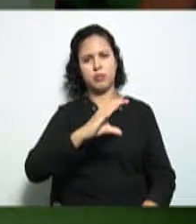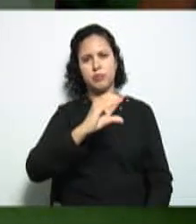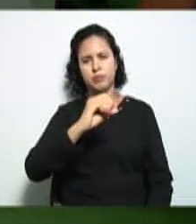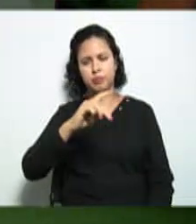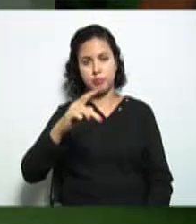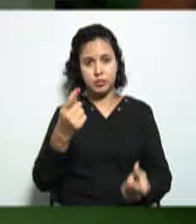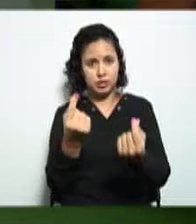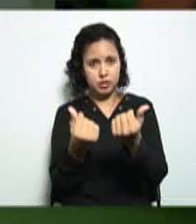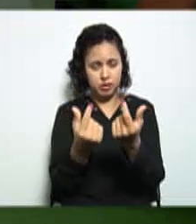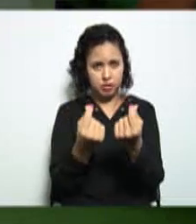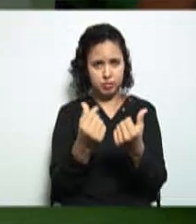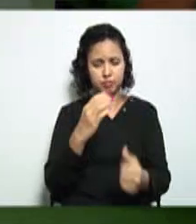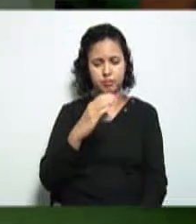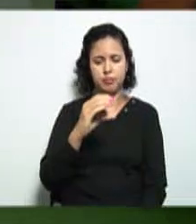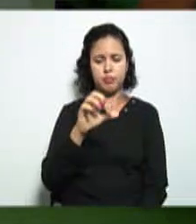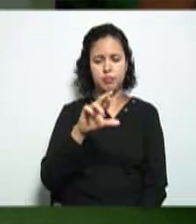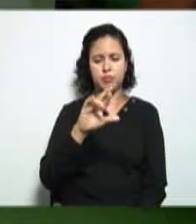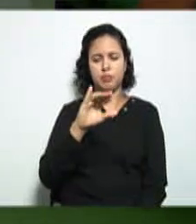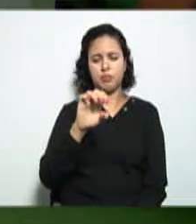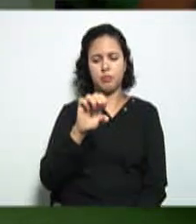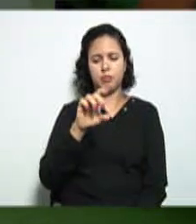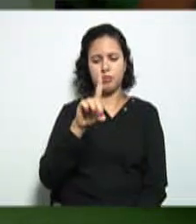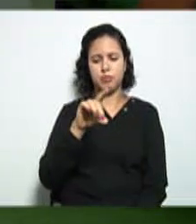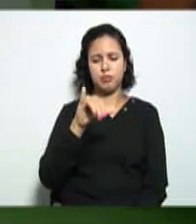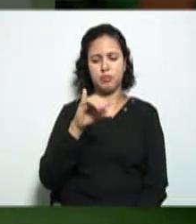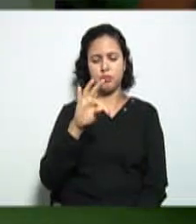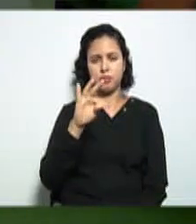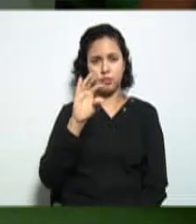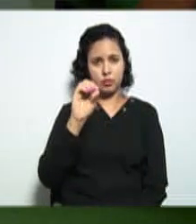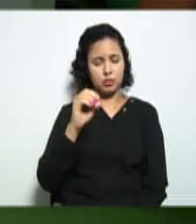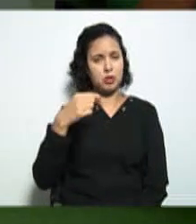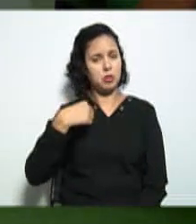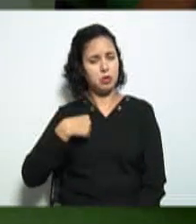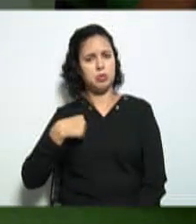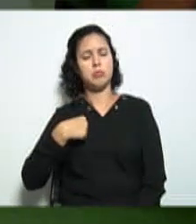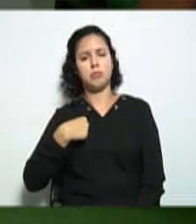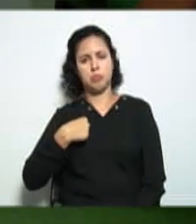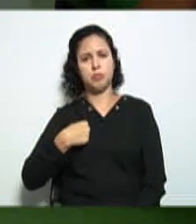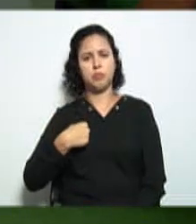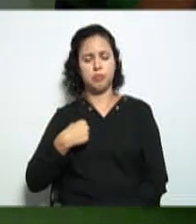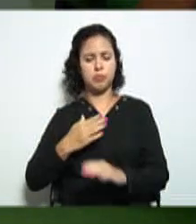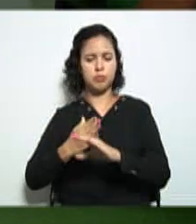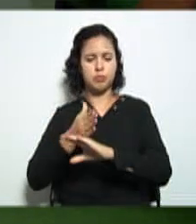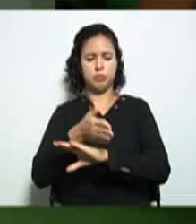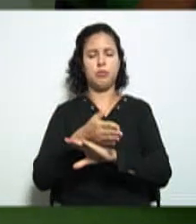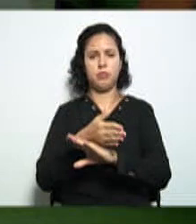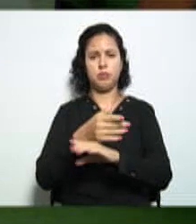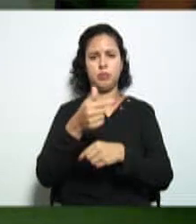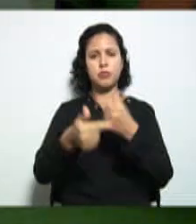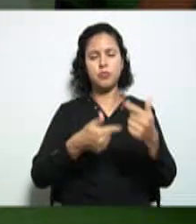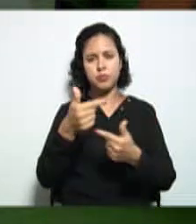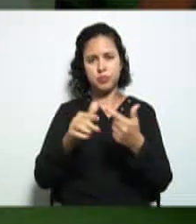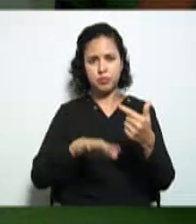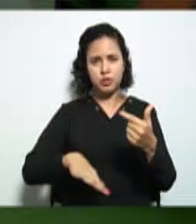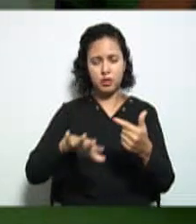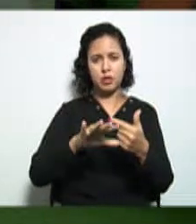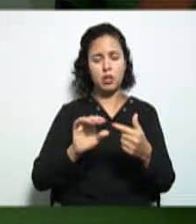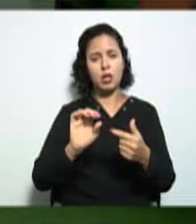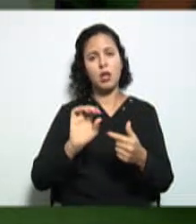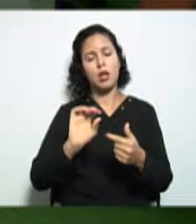de crédito, então eu vou, né, procurar atuar nesse ramo. Mas vamos supor que de repente